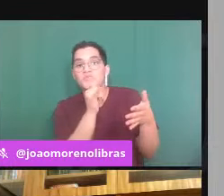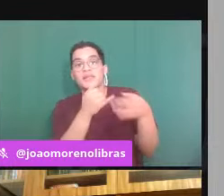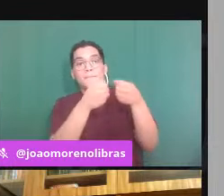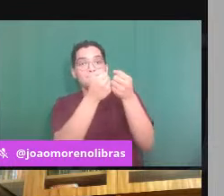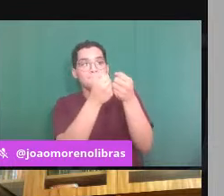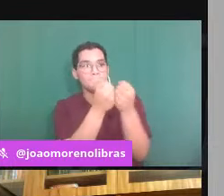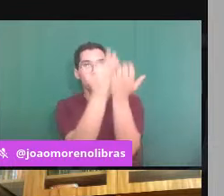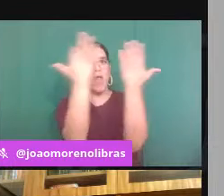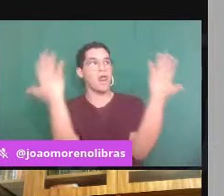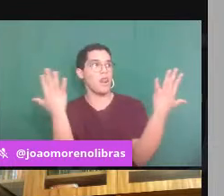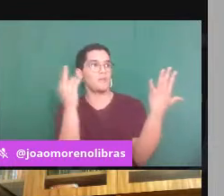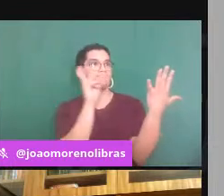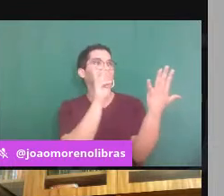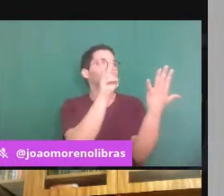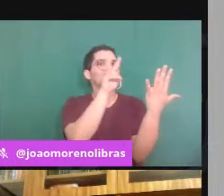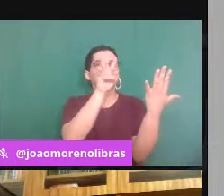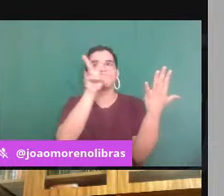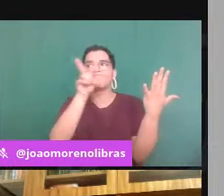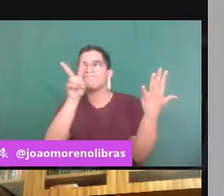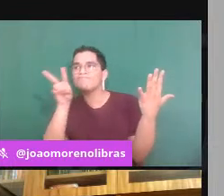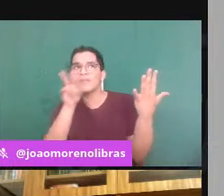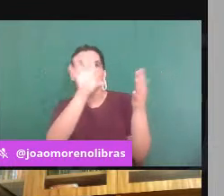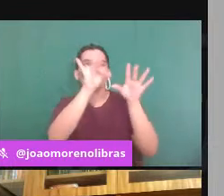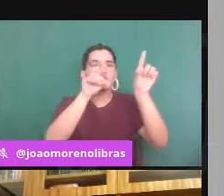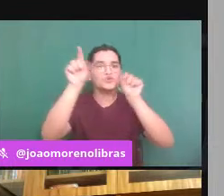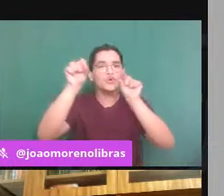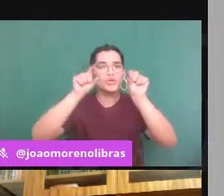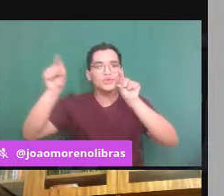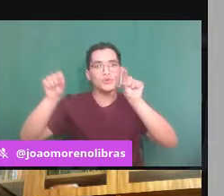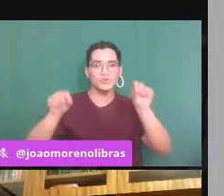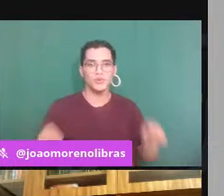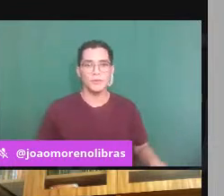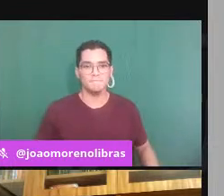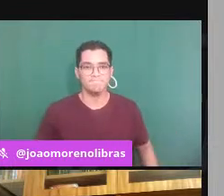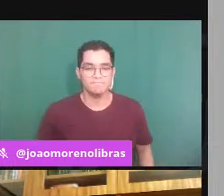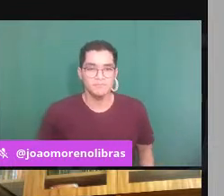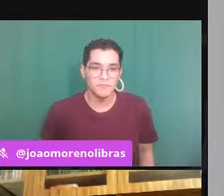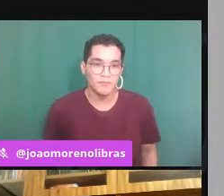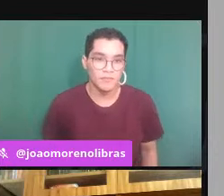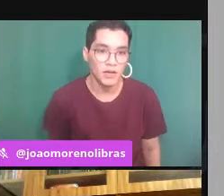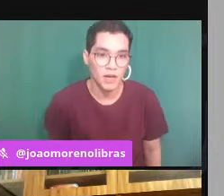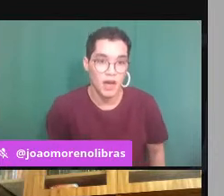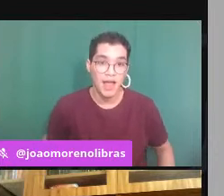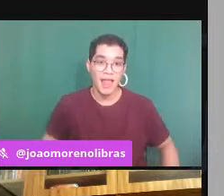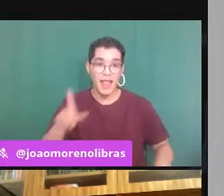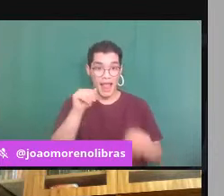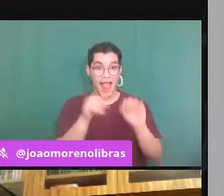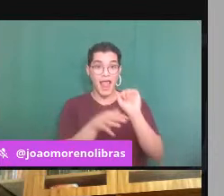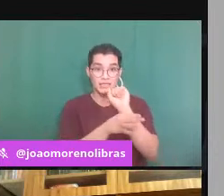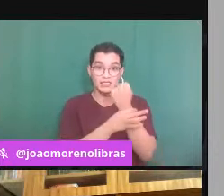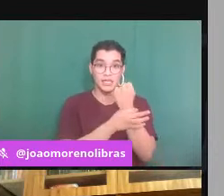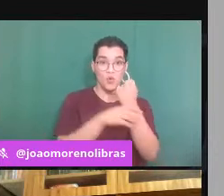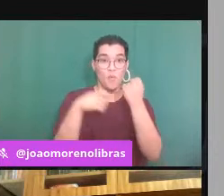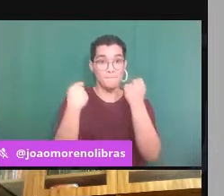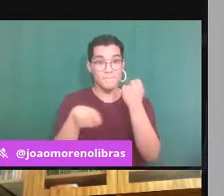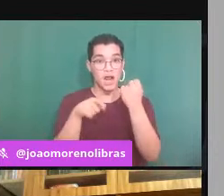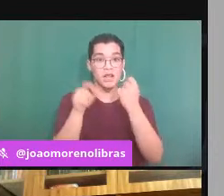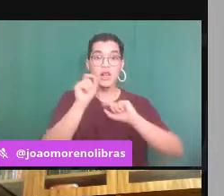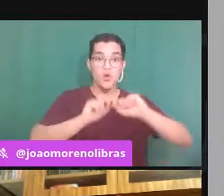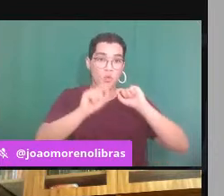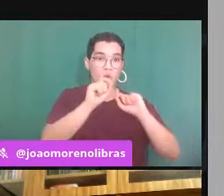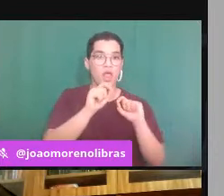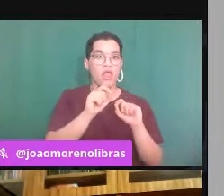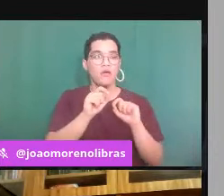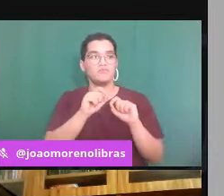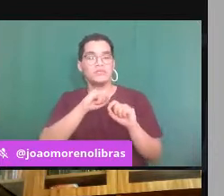né, que nós desenvolvemos. Seguramente, nós podemos fazer uma pesquisa de mestrado, de